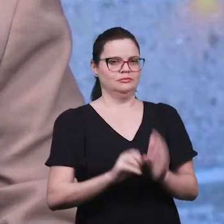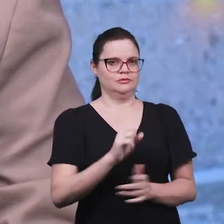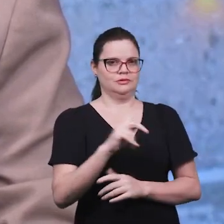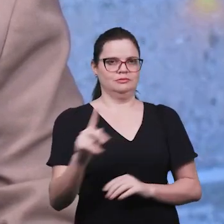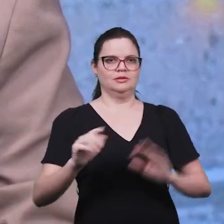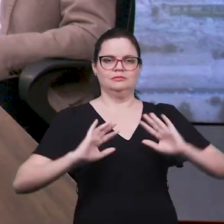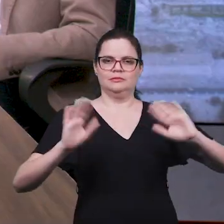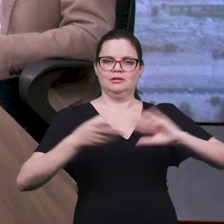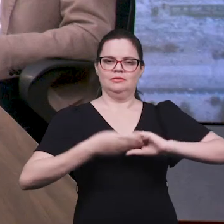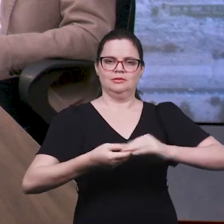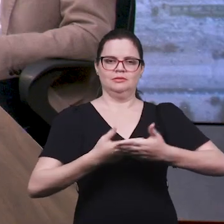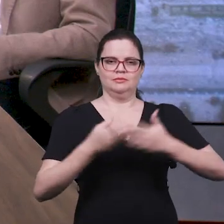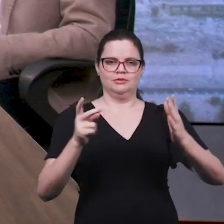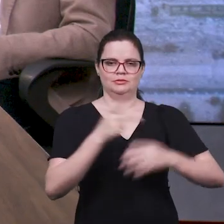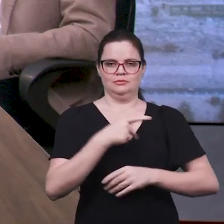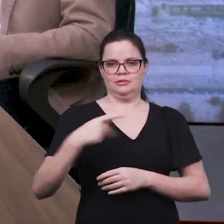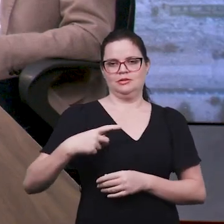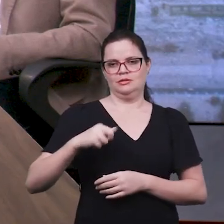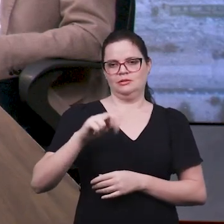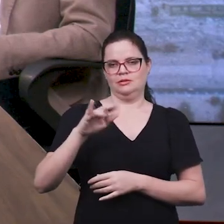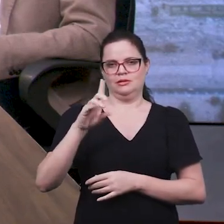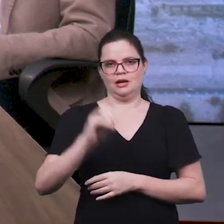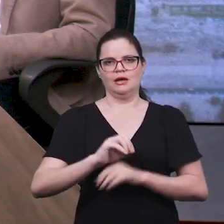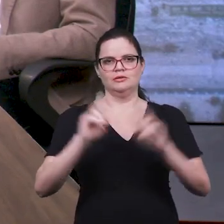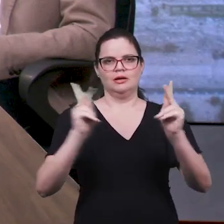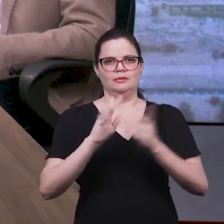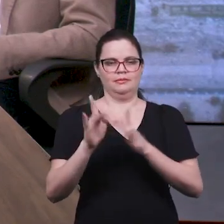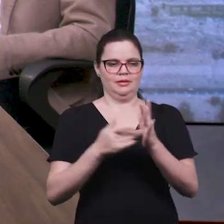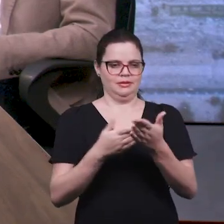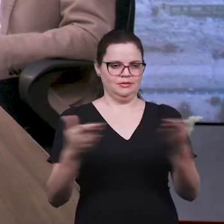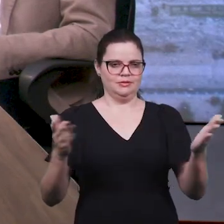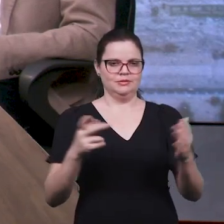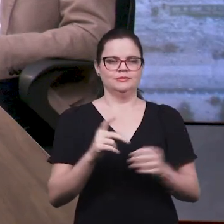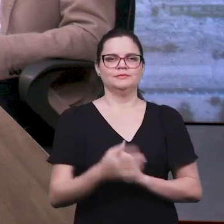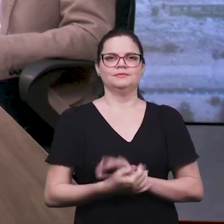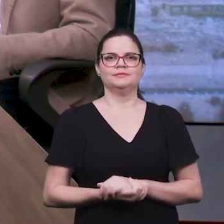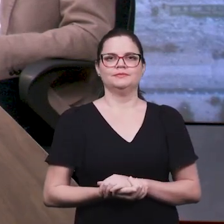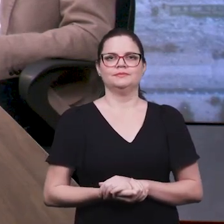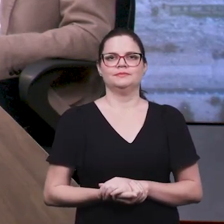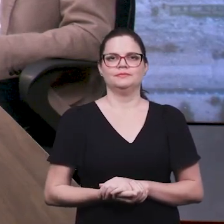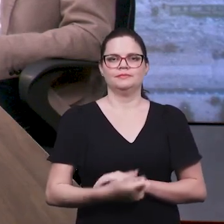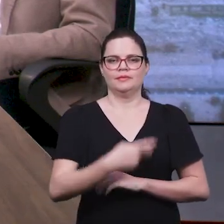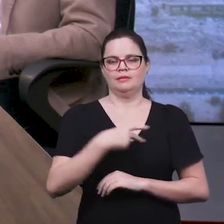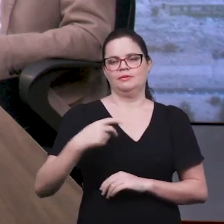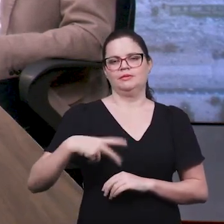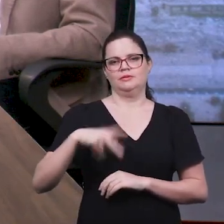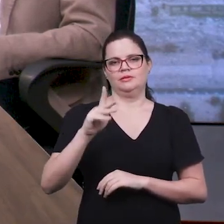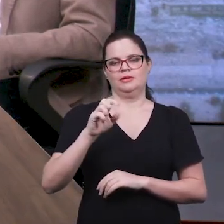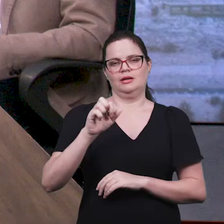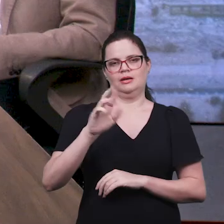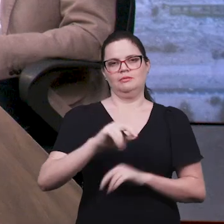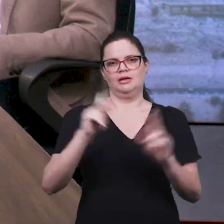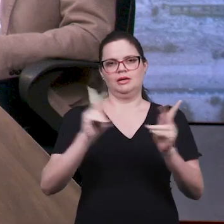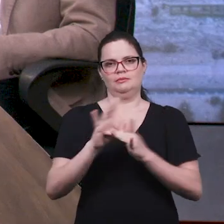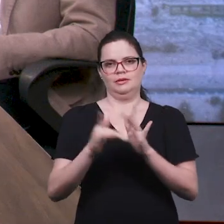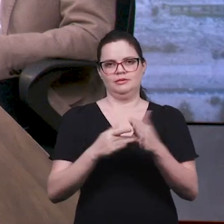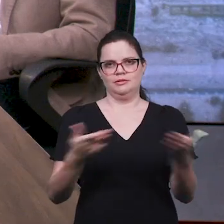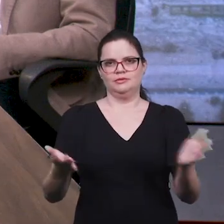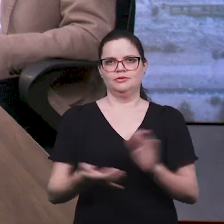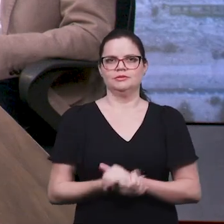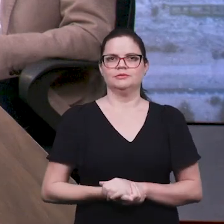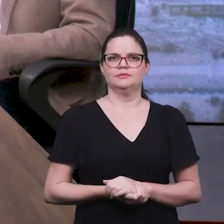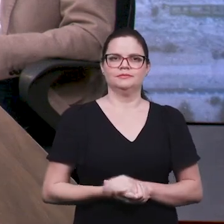esse episódio despedindo do pastor Ricardo. Amém. Que Deus abençoe a todos. Fiquem na paz do Senhor. Pastor Kleber. A paz do